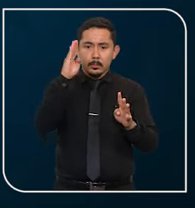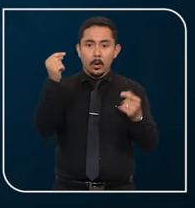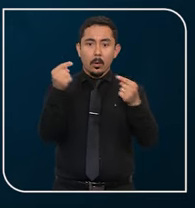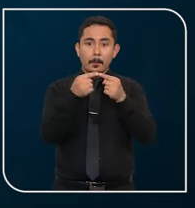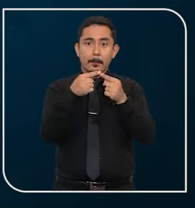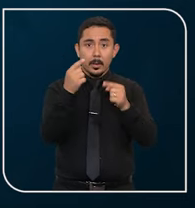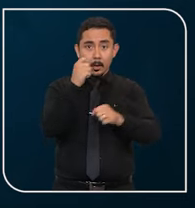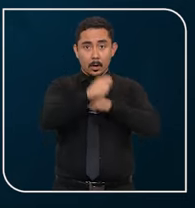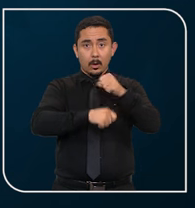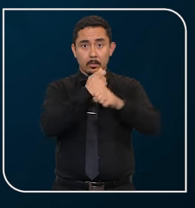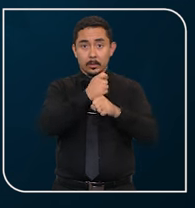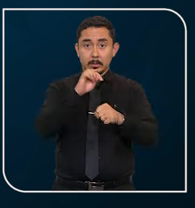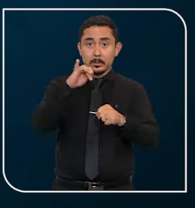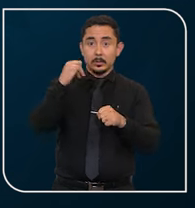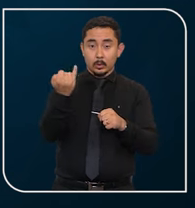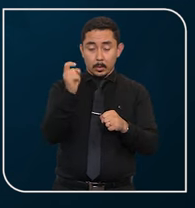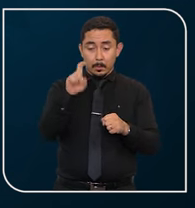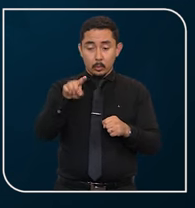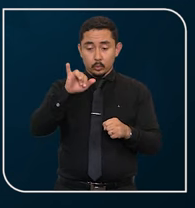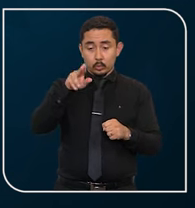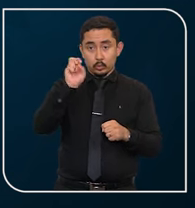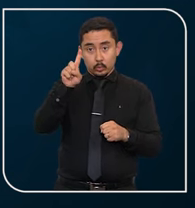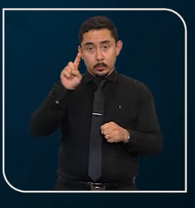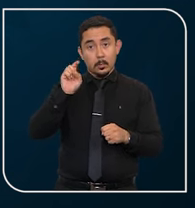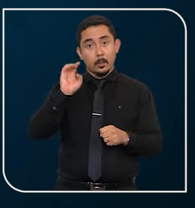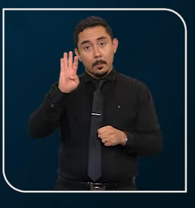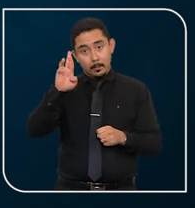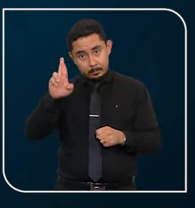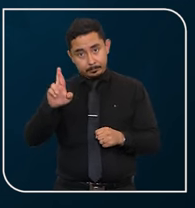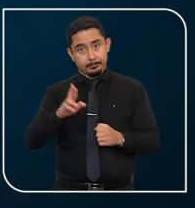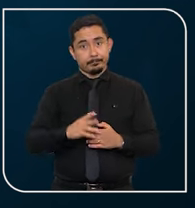sempre terminam com @j.j